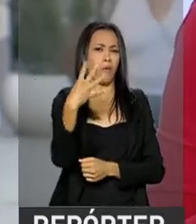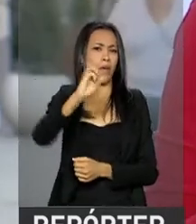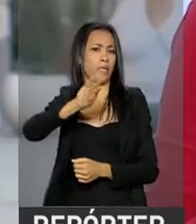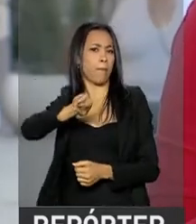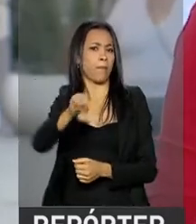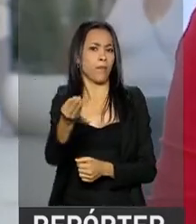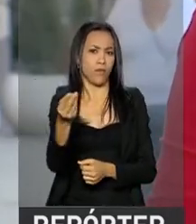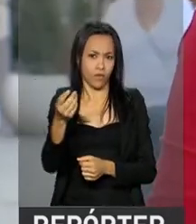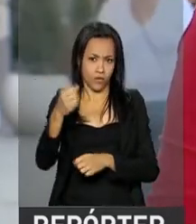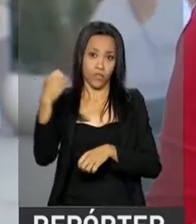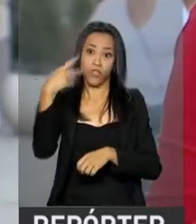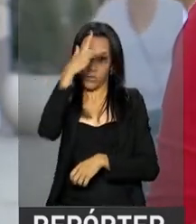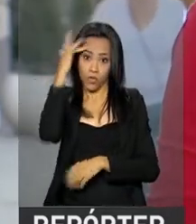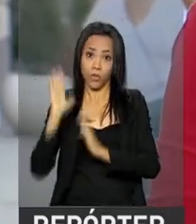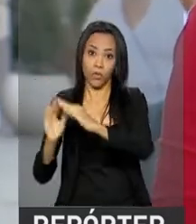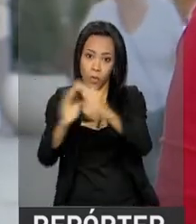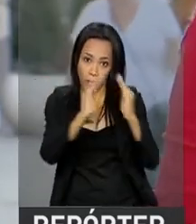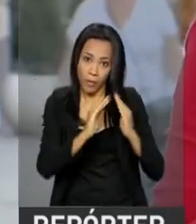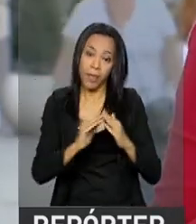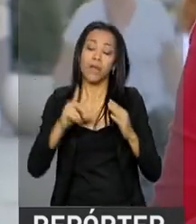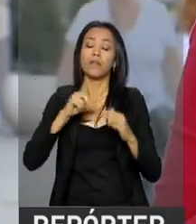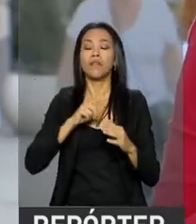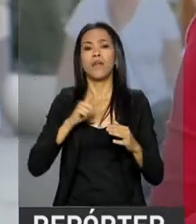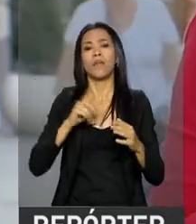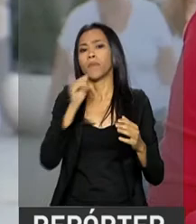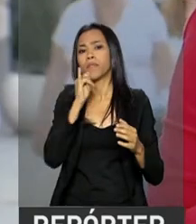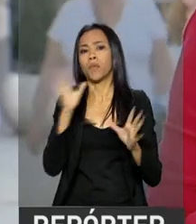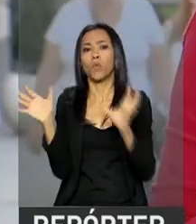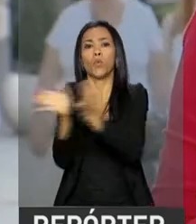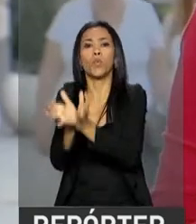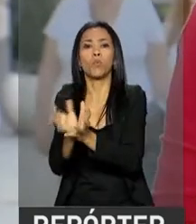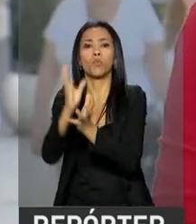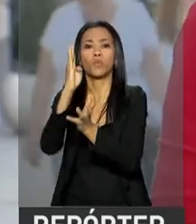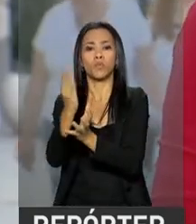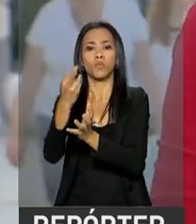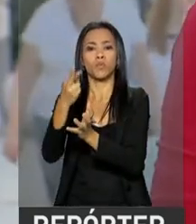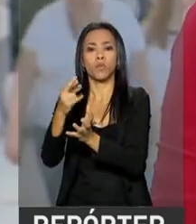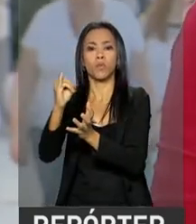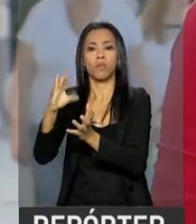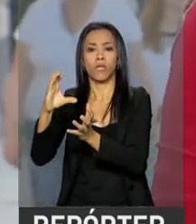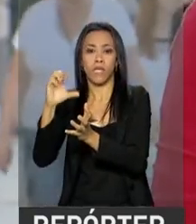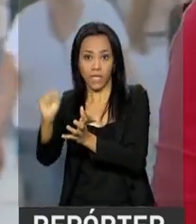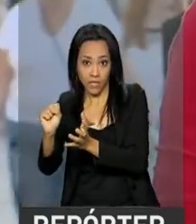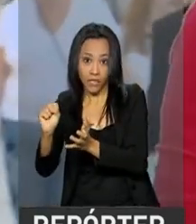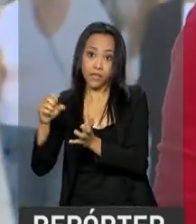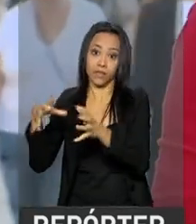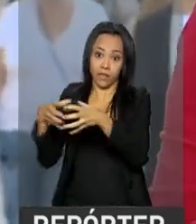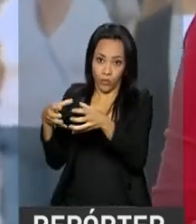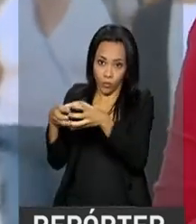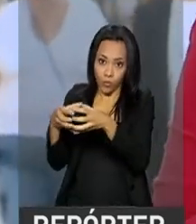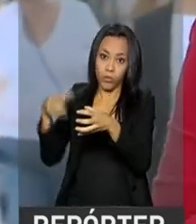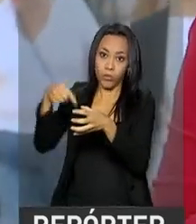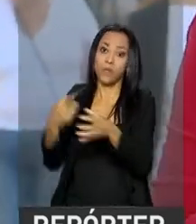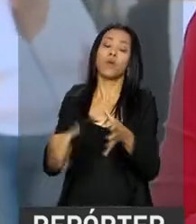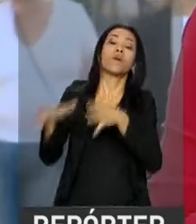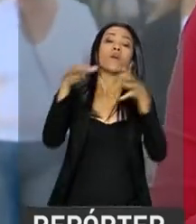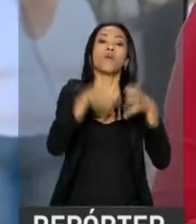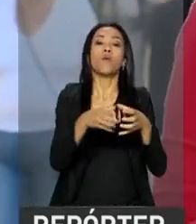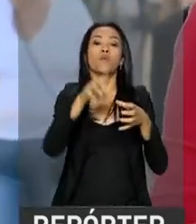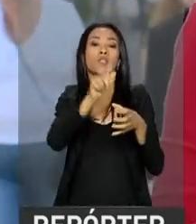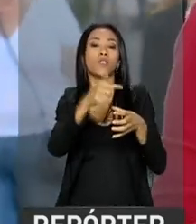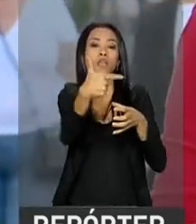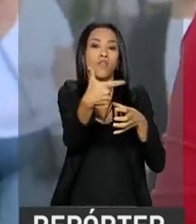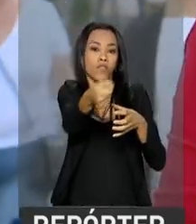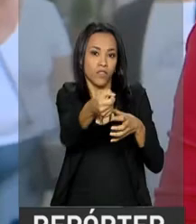Brasil integra com a nação asiática grupos importantes, como o BRICS, que reúne também Índia, China e África do Sul, e o G20, em